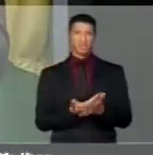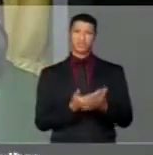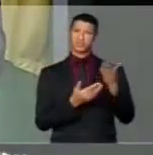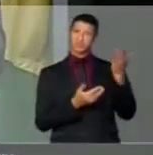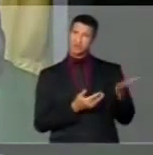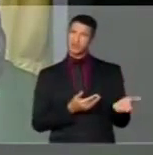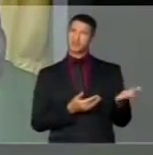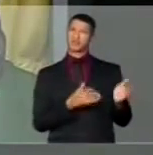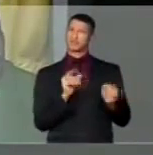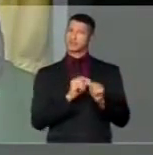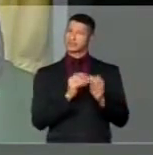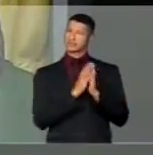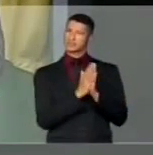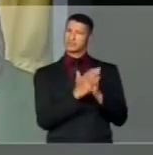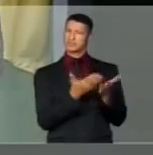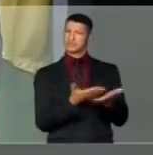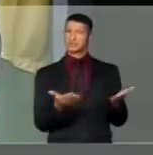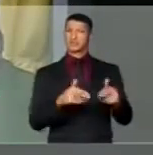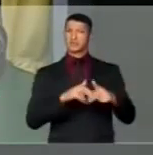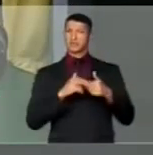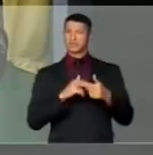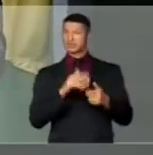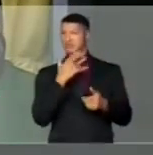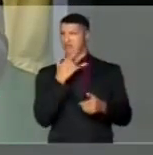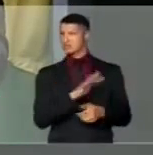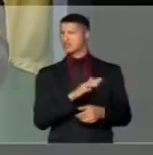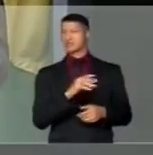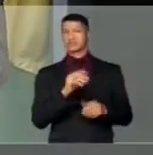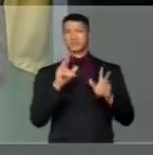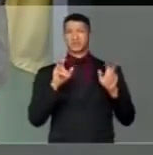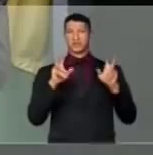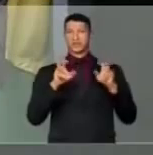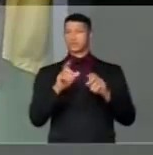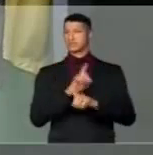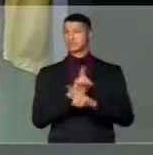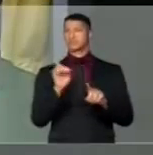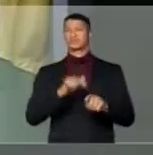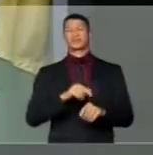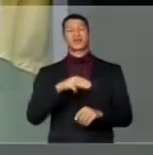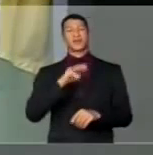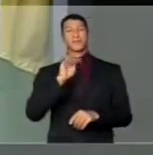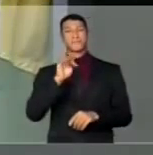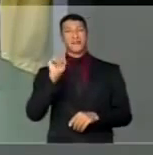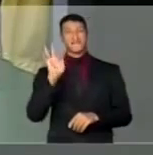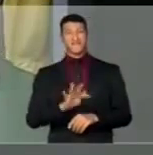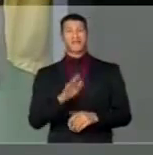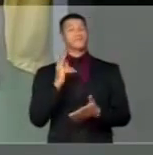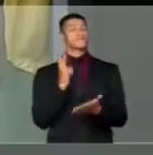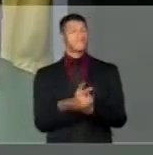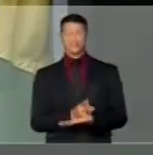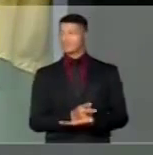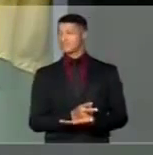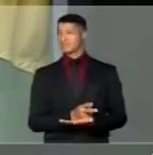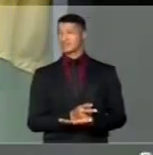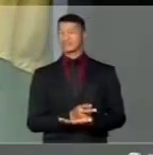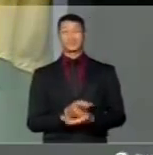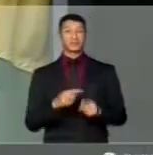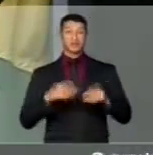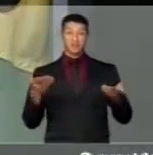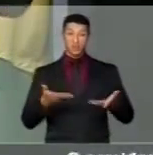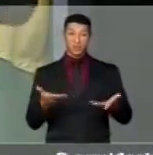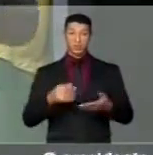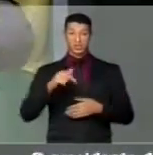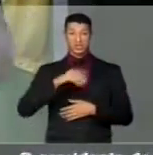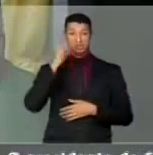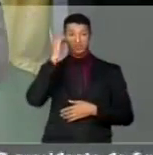estejam agindo dessa forma por desconhecimento do assunto, não. É má fé mesmo. Agora, hoje, subiu